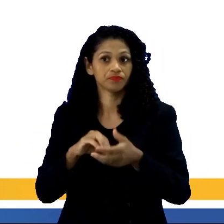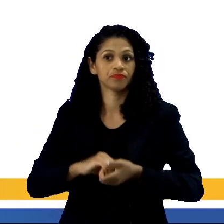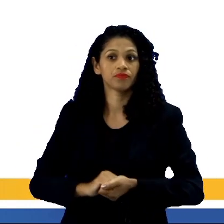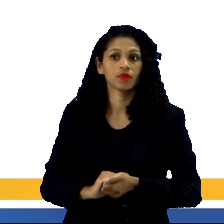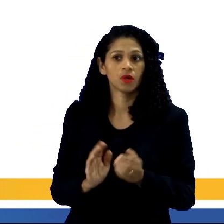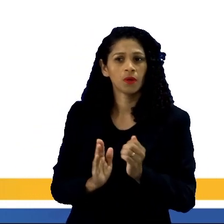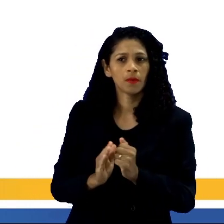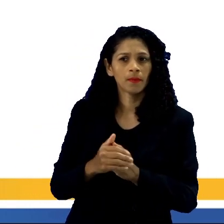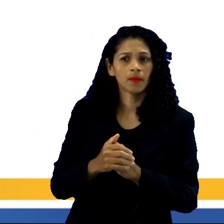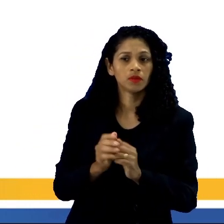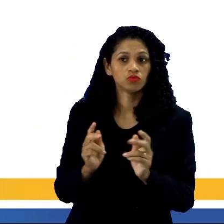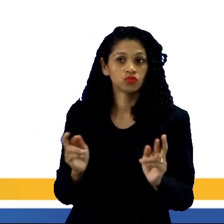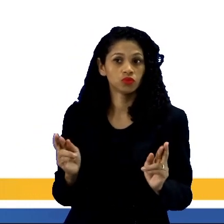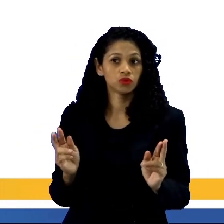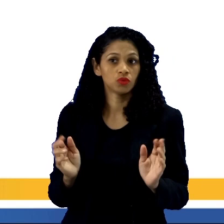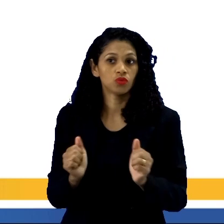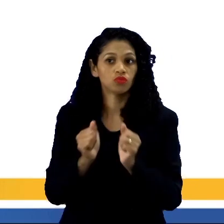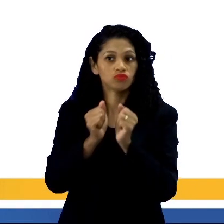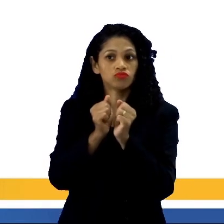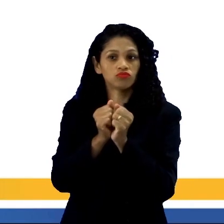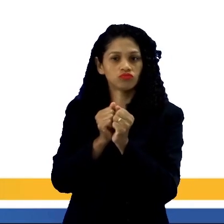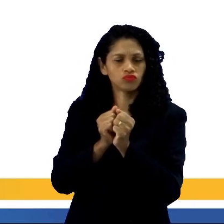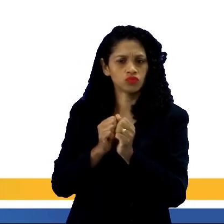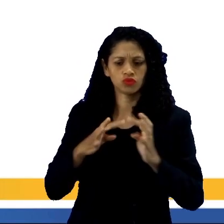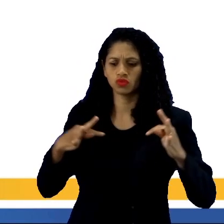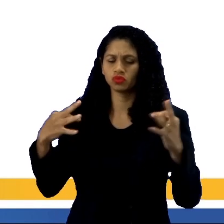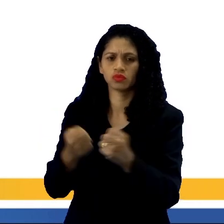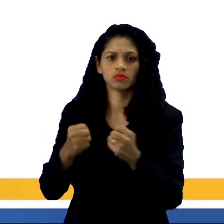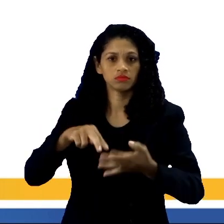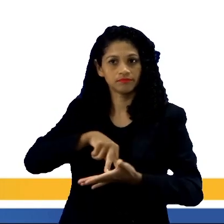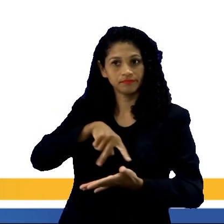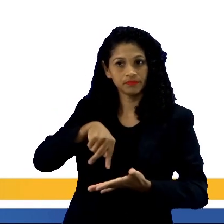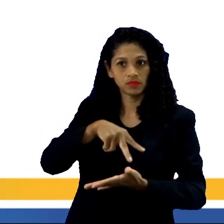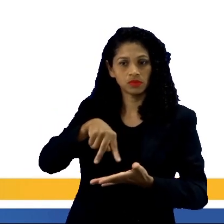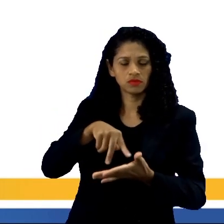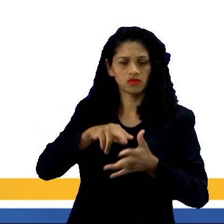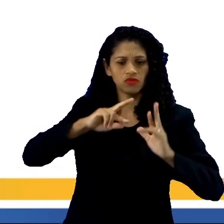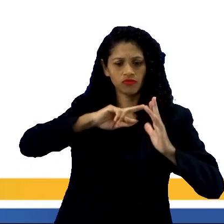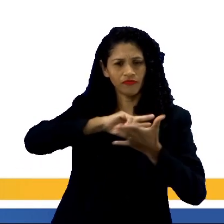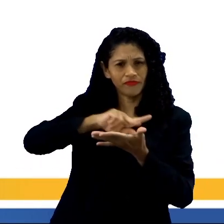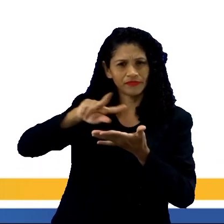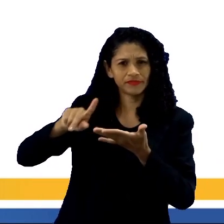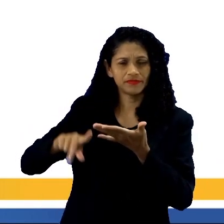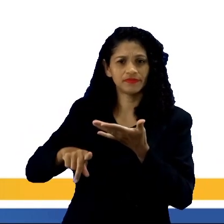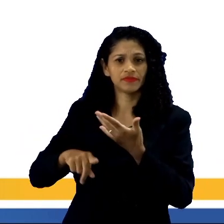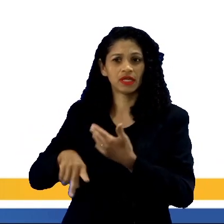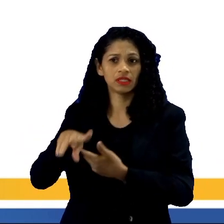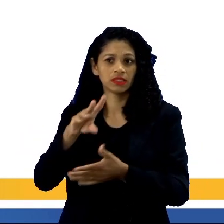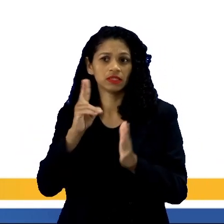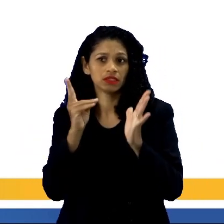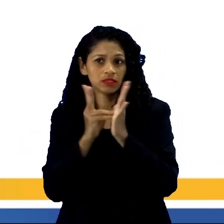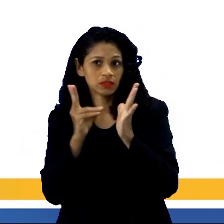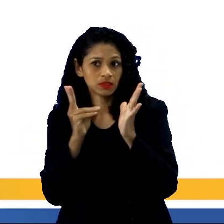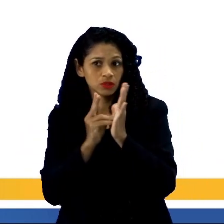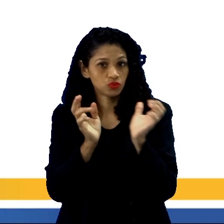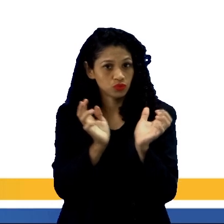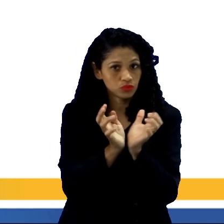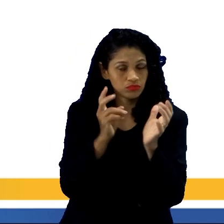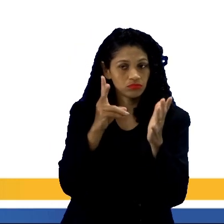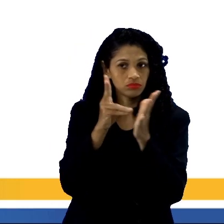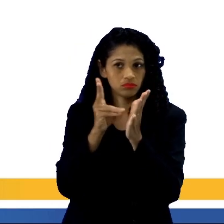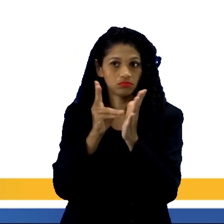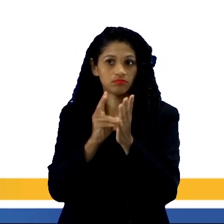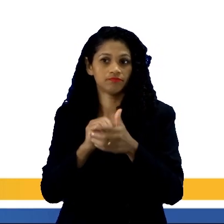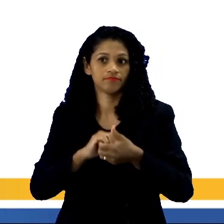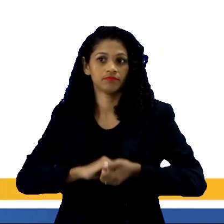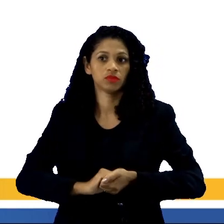une praticamente todas as danças realizadas pelas diversas tribos, o caráter ritualístico é uma das principais